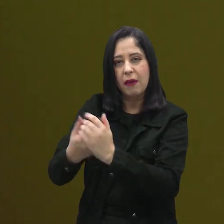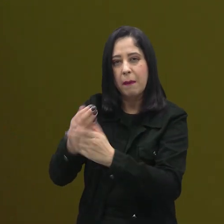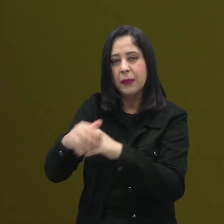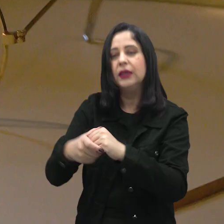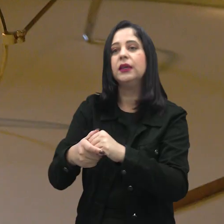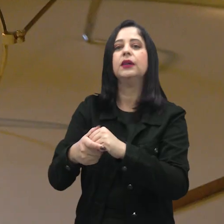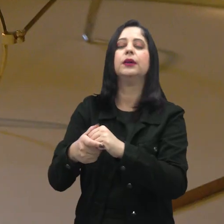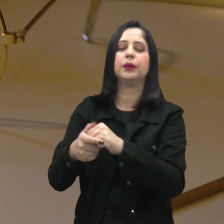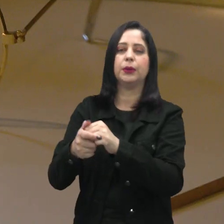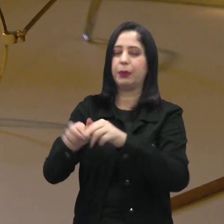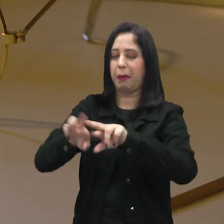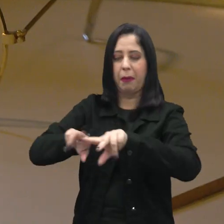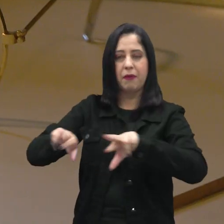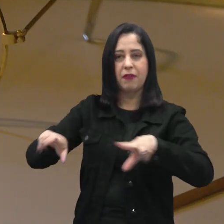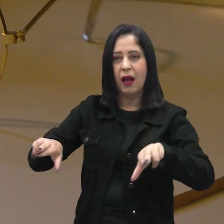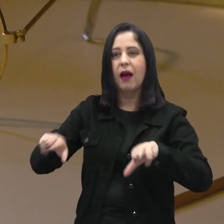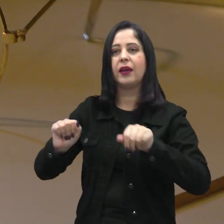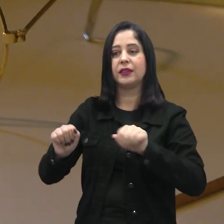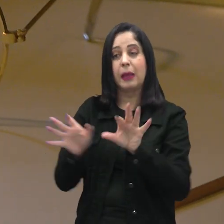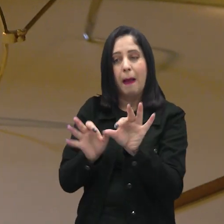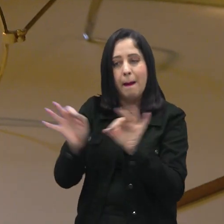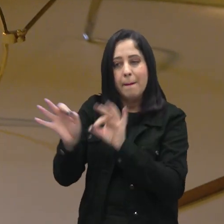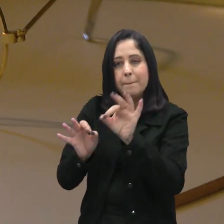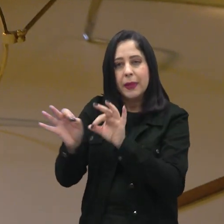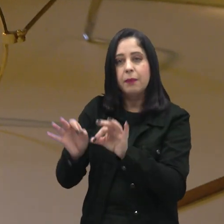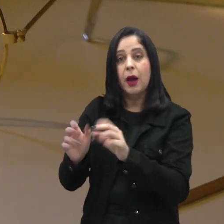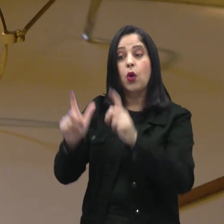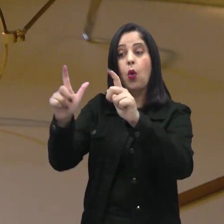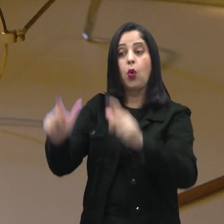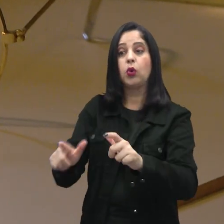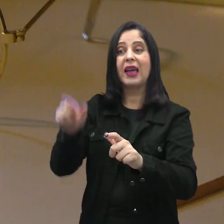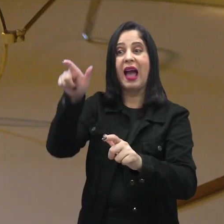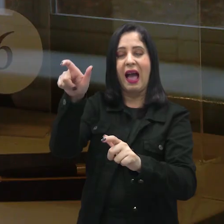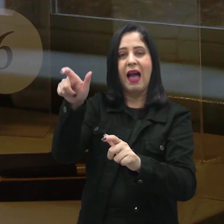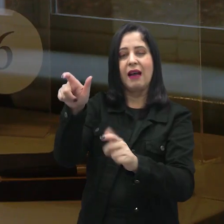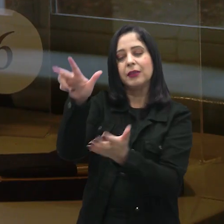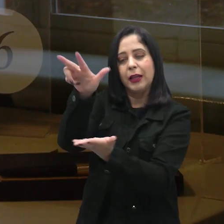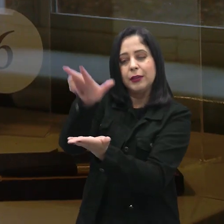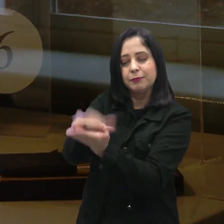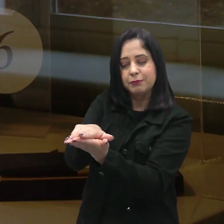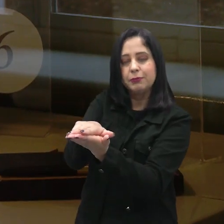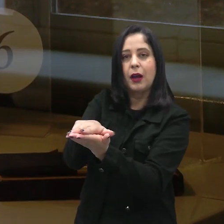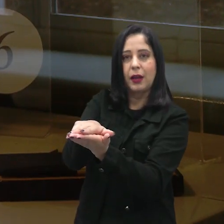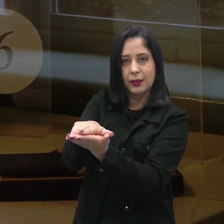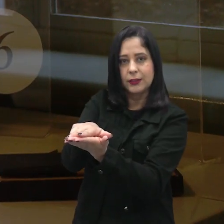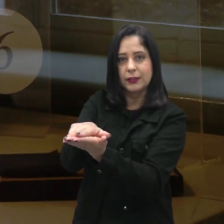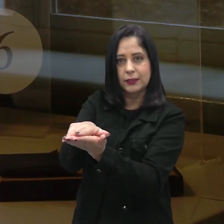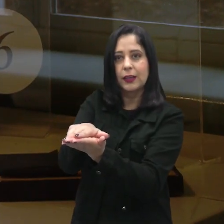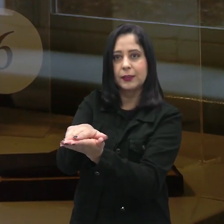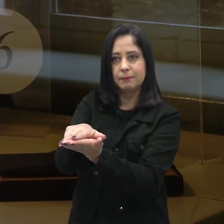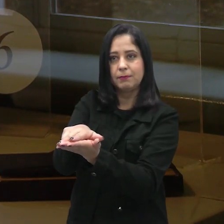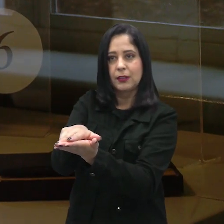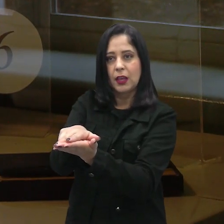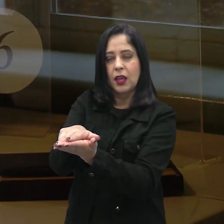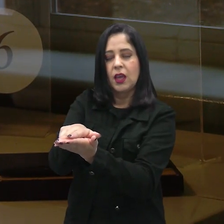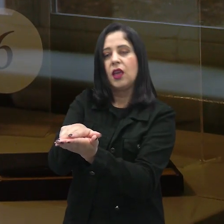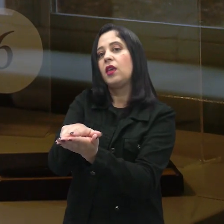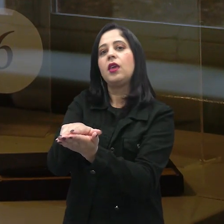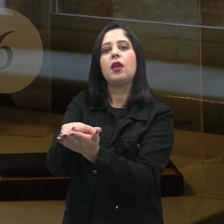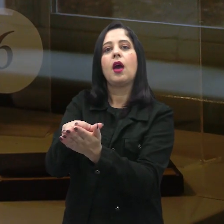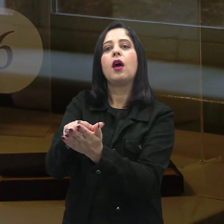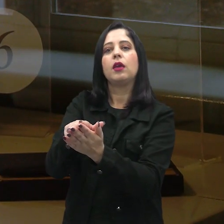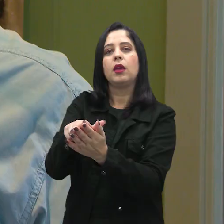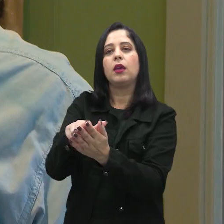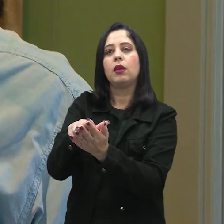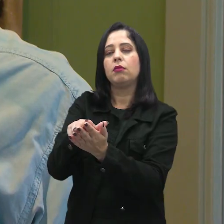pelas religiosas que administravam o espaço para ser o seu quarto e o seu espaço de fato de recolhimento, é onde ele entregou sua alma a Deus,